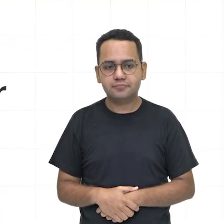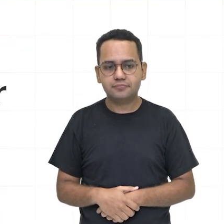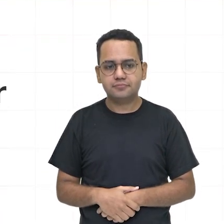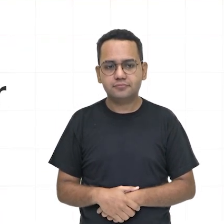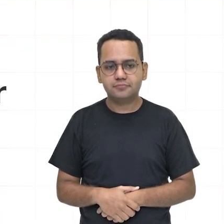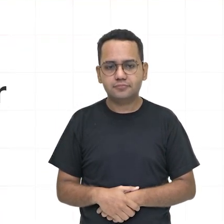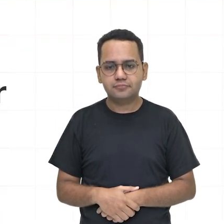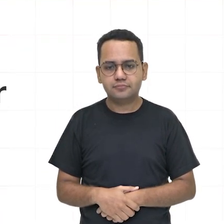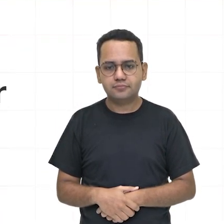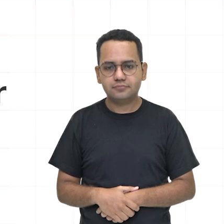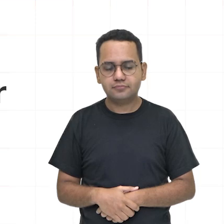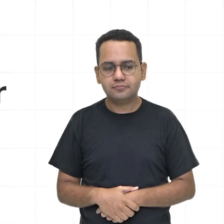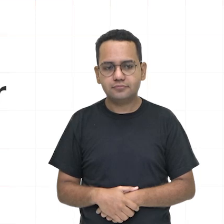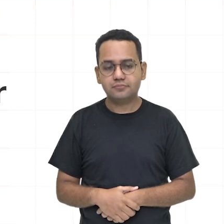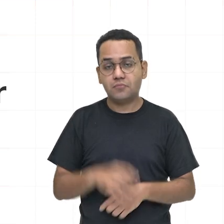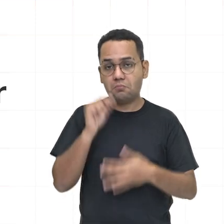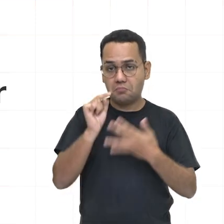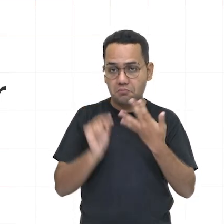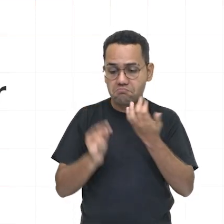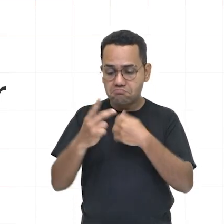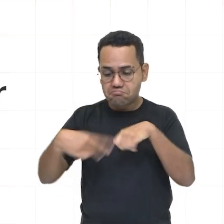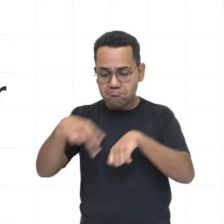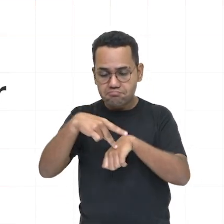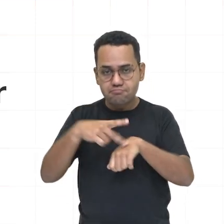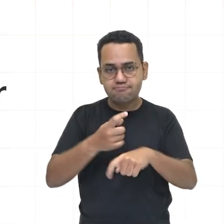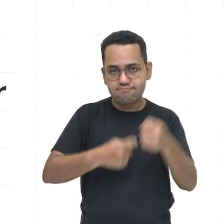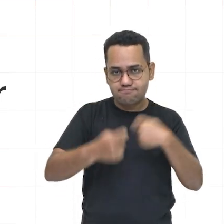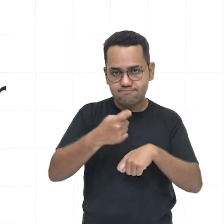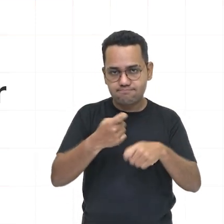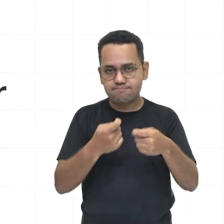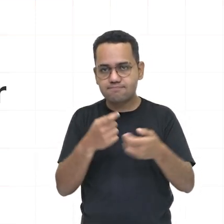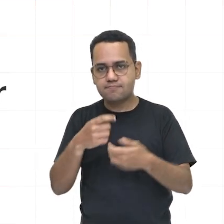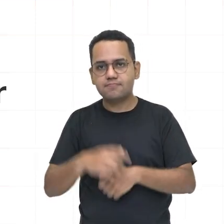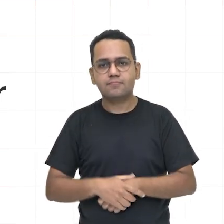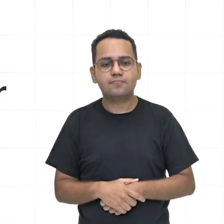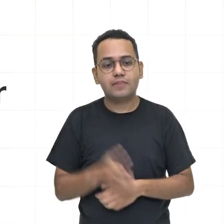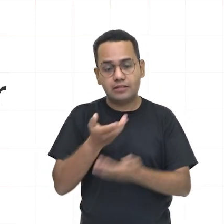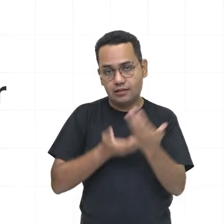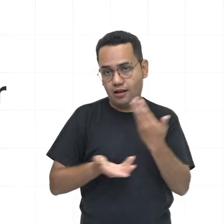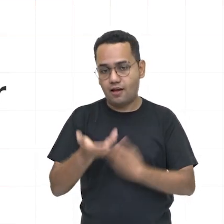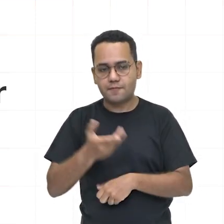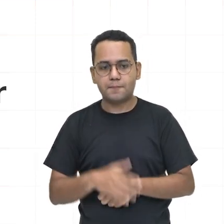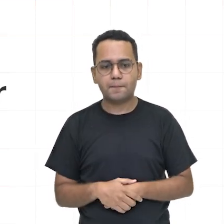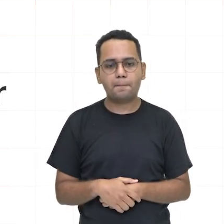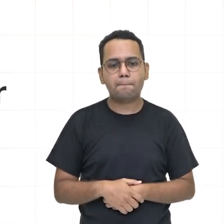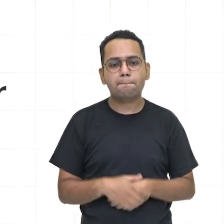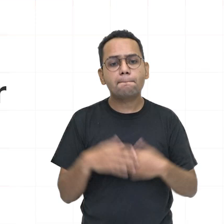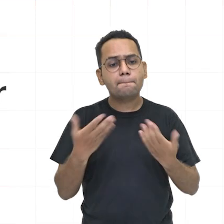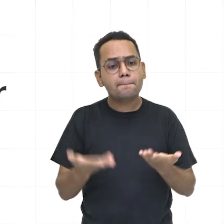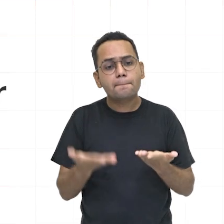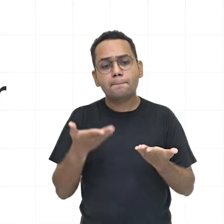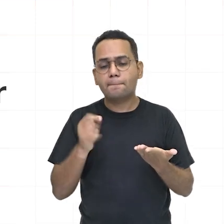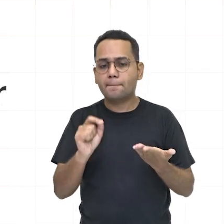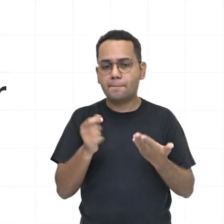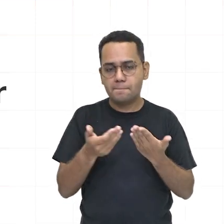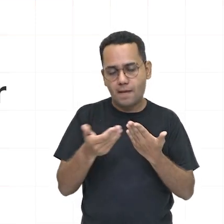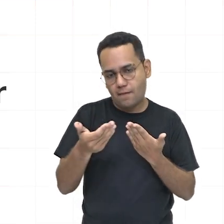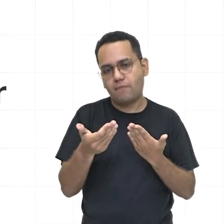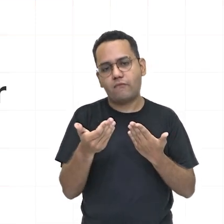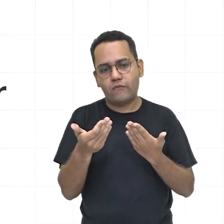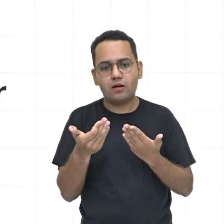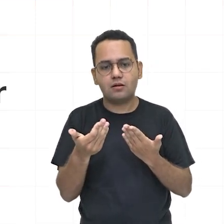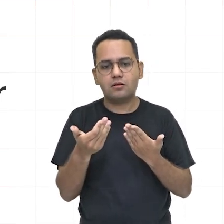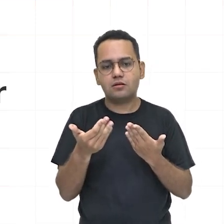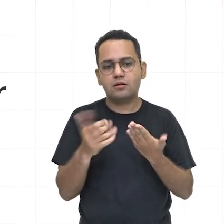partir da segunda metade do século XX, grandes empresas industriais, comerciais e de prestação de serviços, de